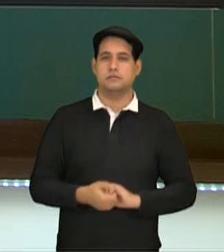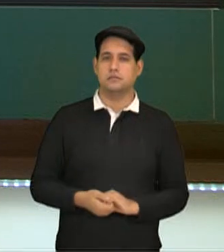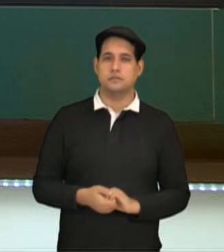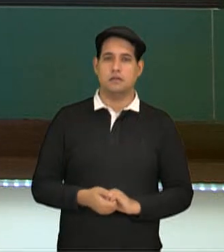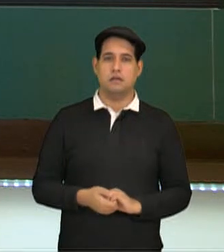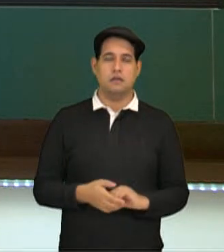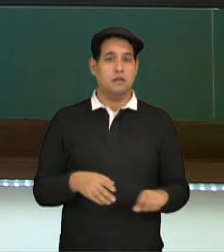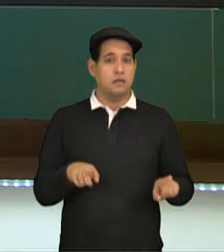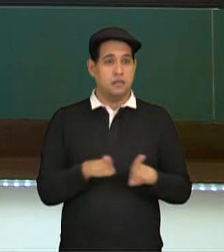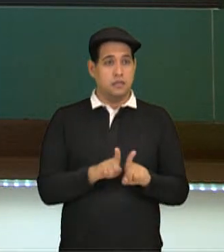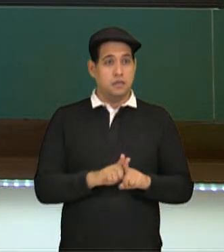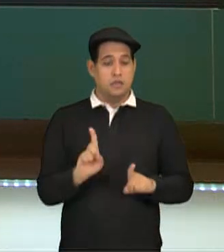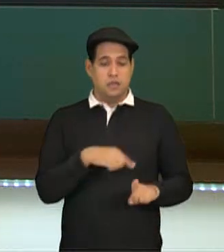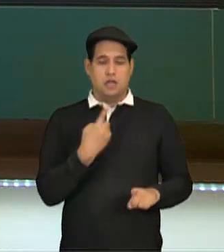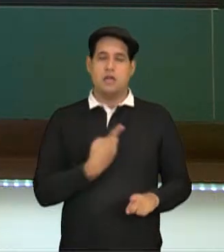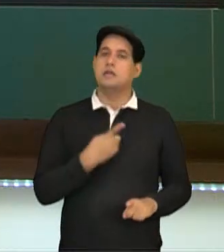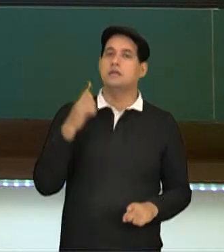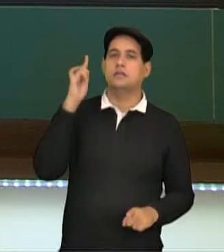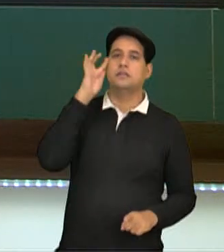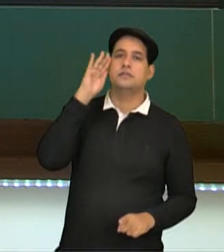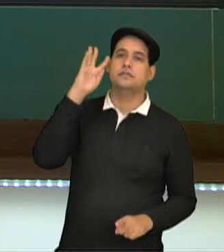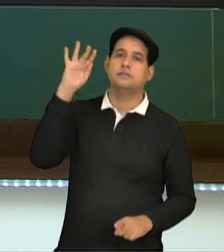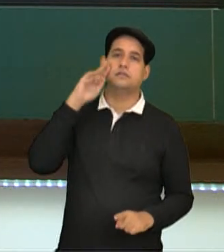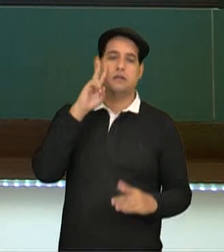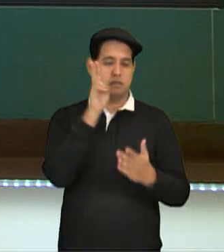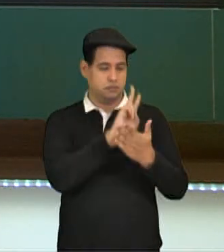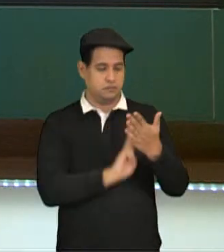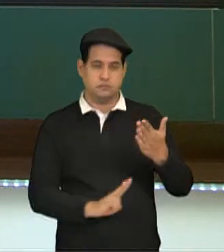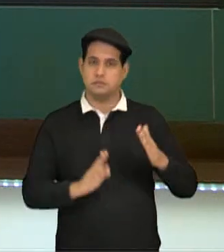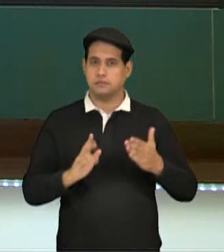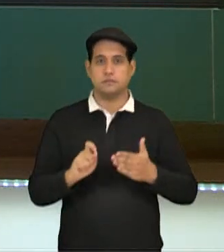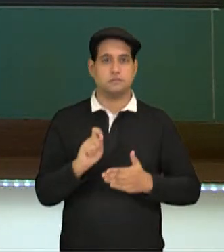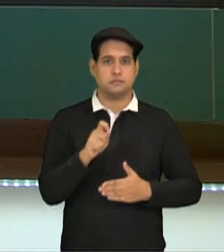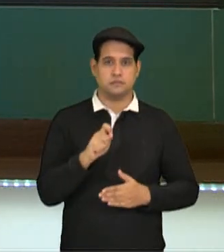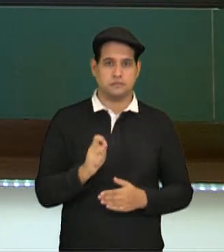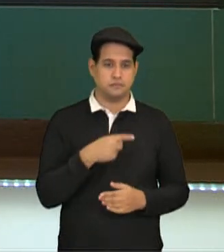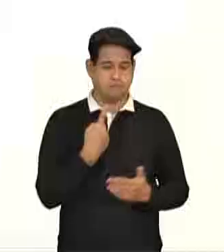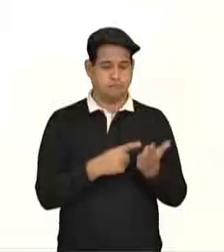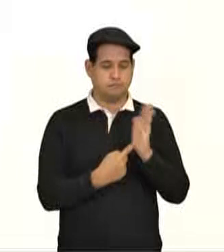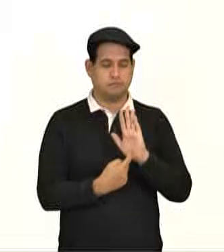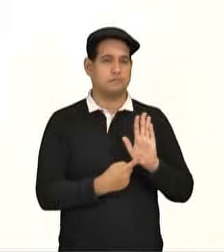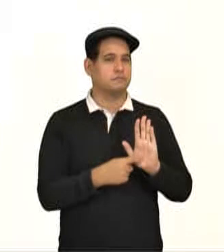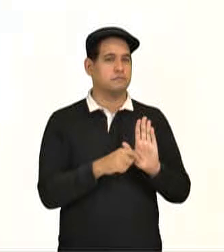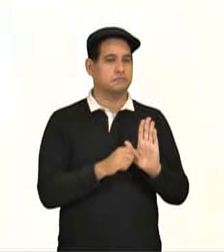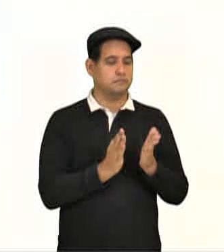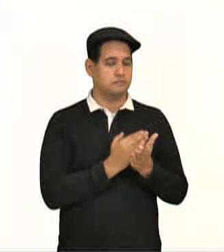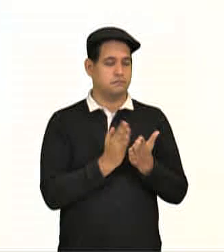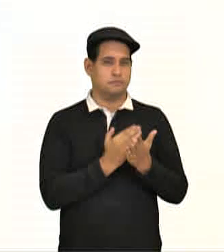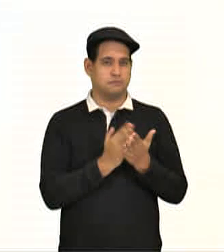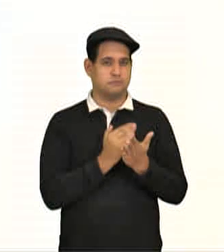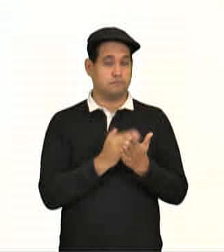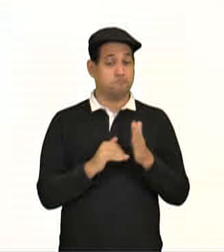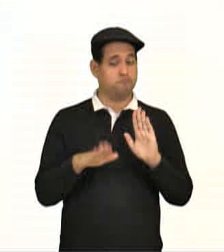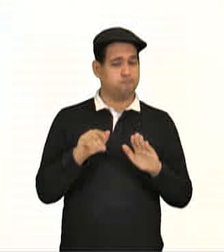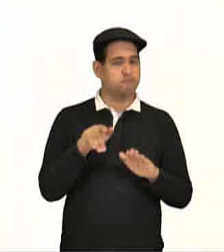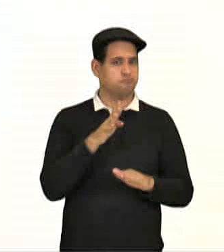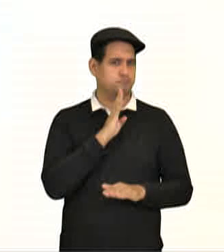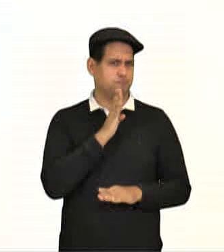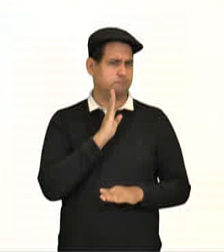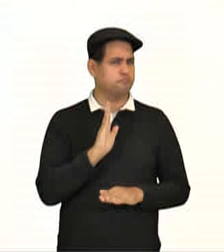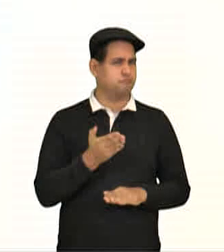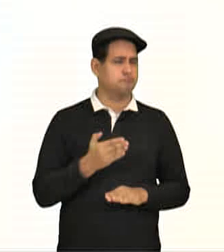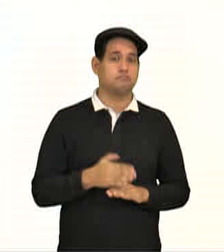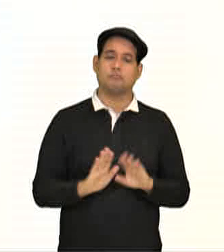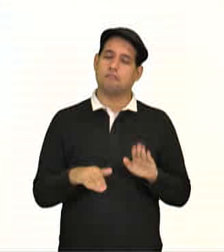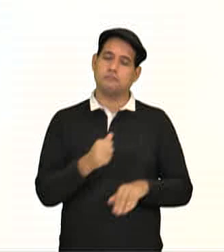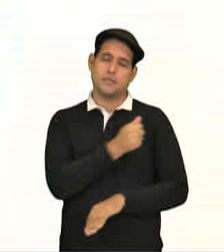E continuando aqui as nossas reflexões, vamos ler comigo agora, né? Nós trouxemos aqui a capa de um livro que talvez vocês já conheçam, né?